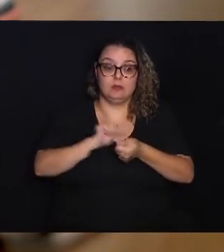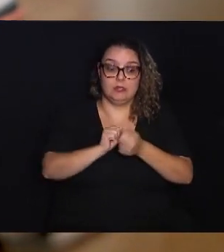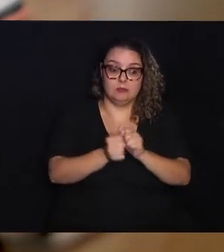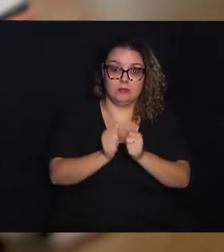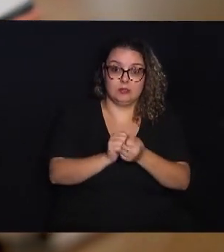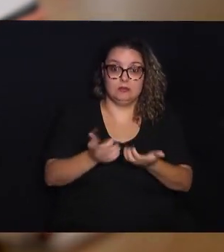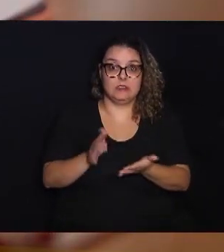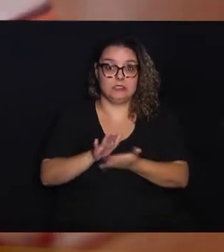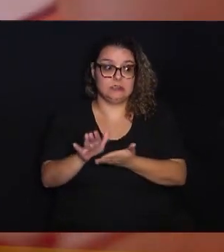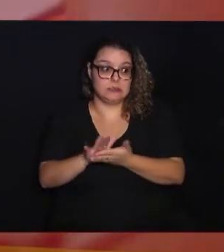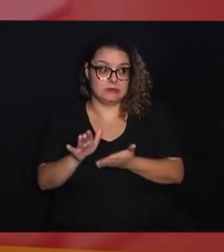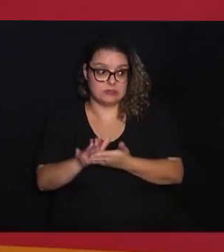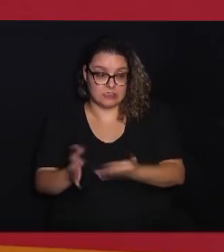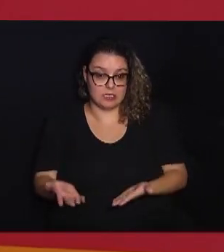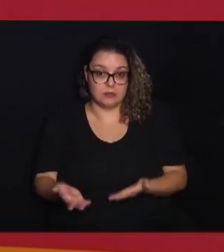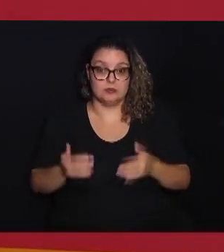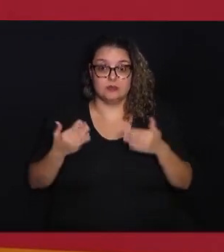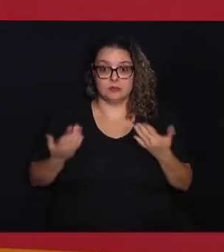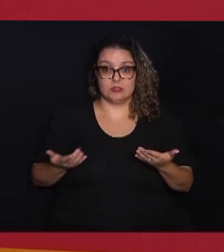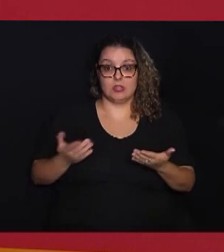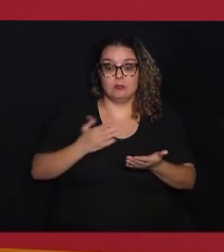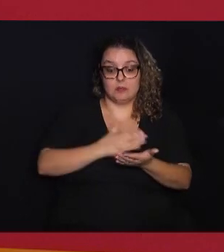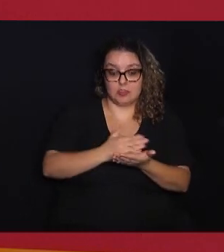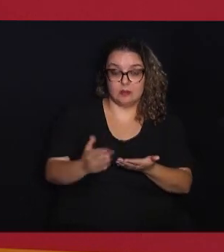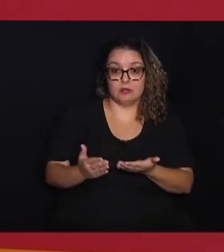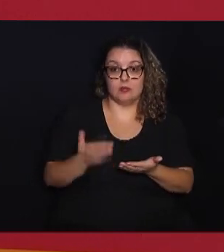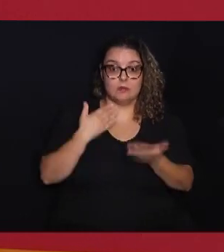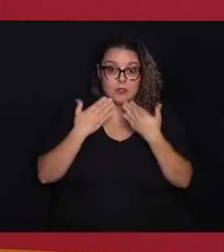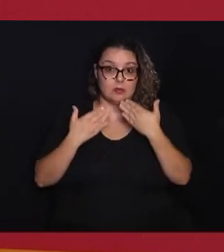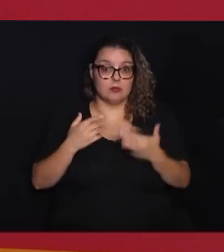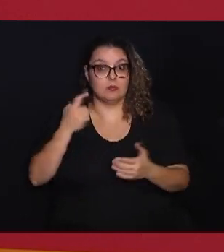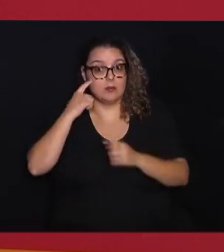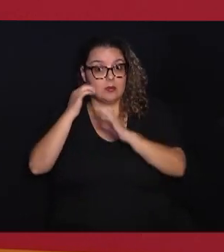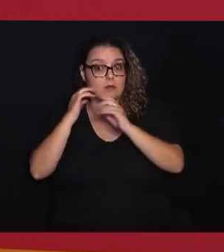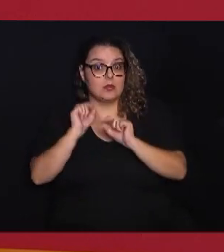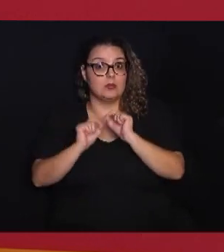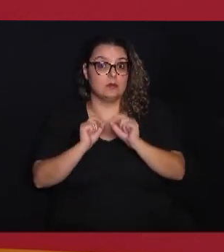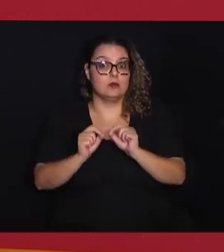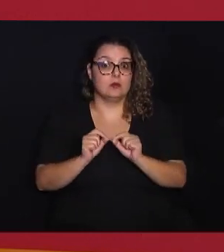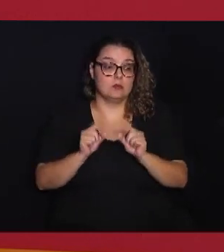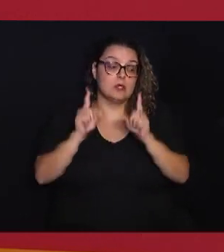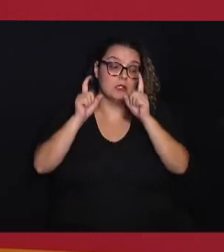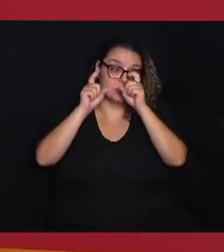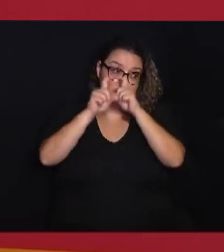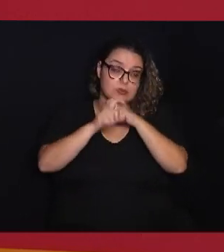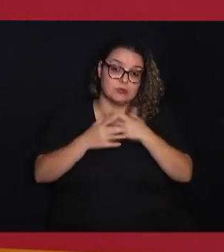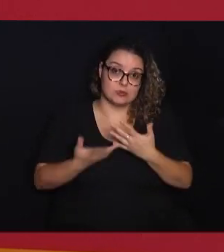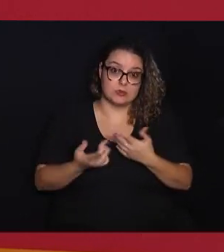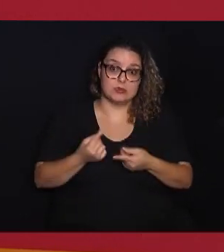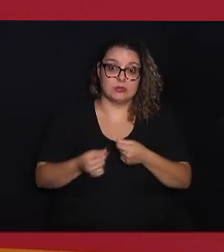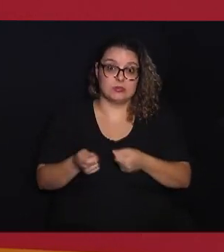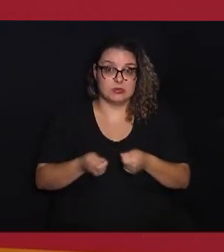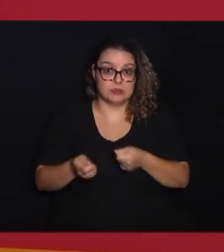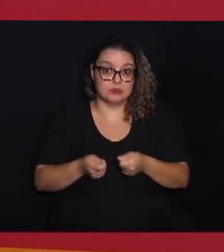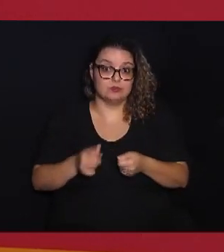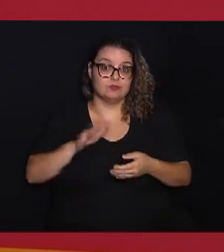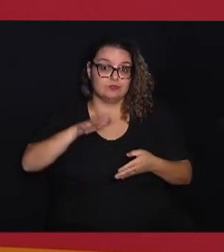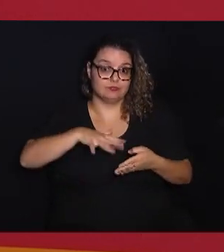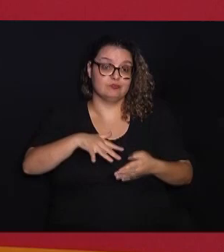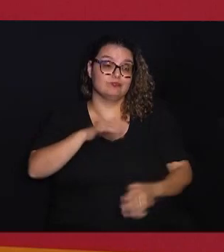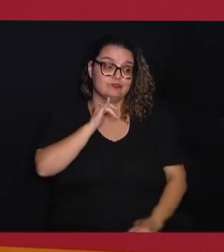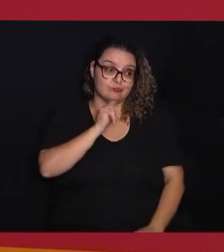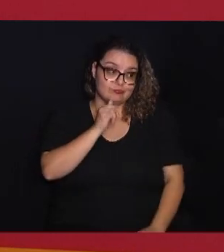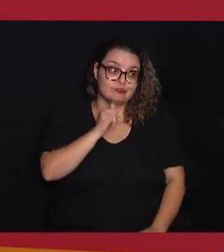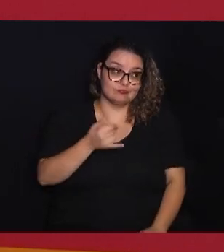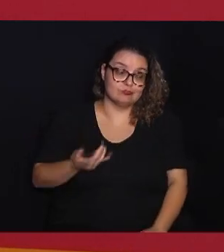como reorganizar esse gasto. E aí, eu acho que para a gente começar a conversa, a gente precisa pensar o seguinte: é muito difícil economizar a conta de